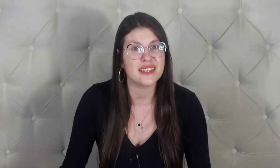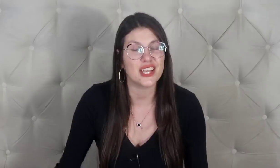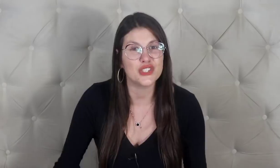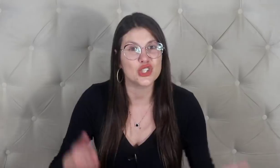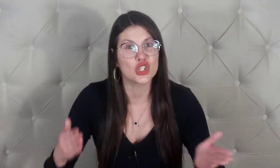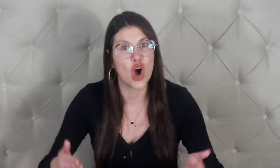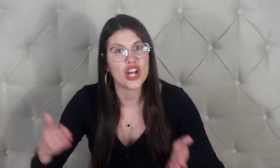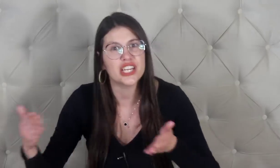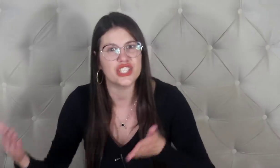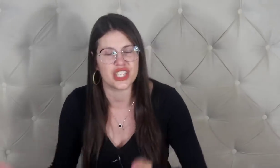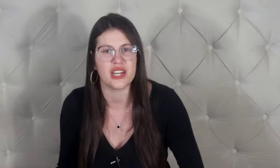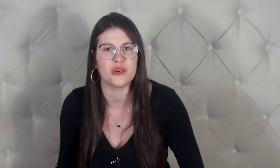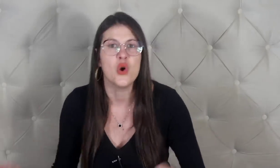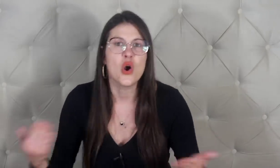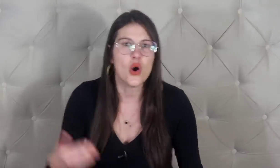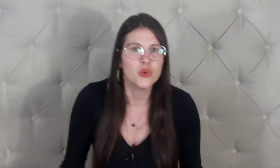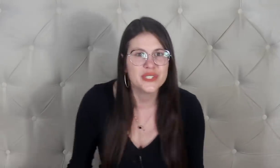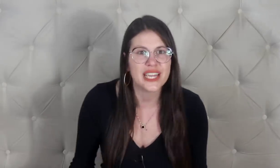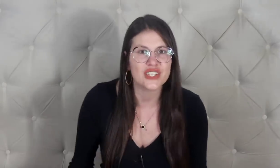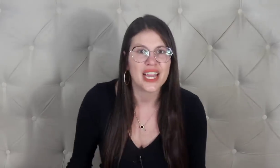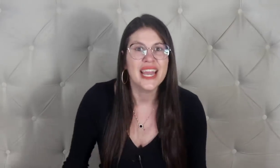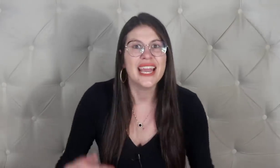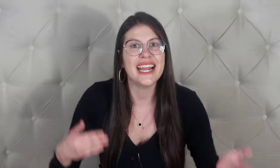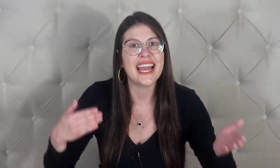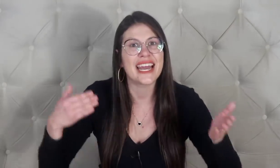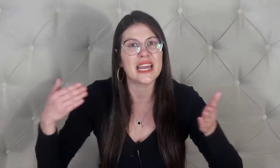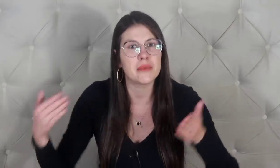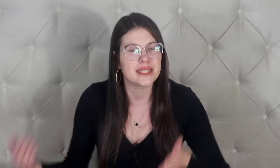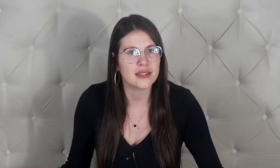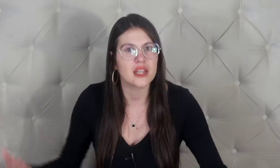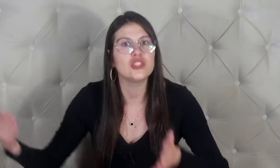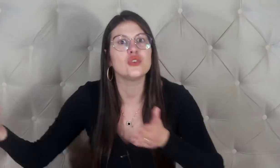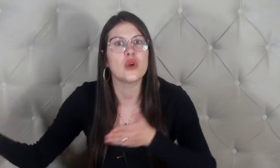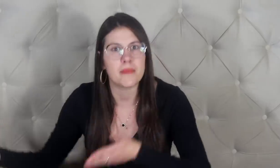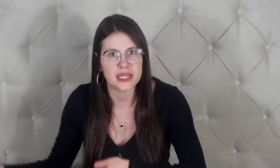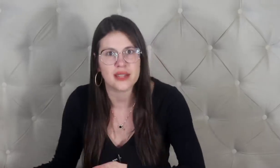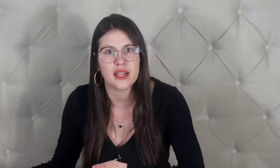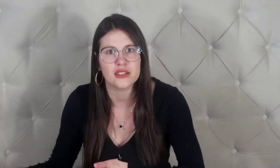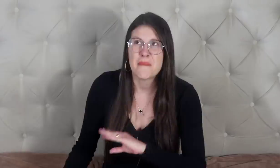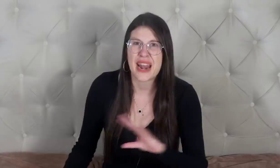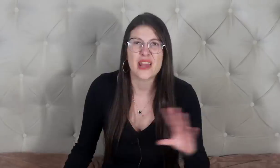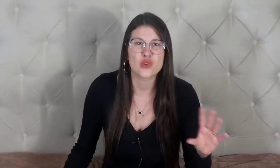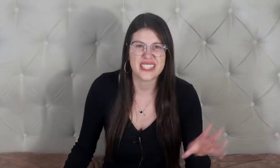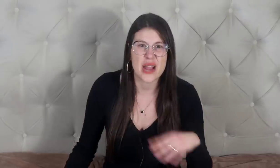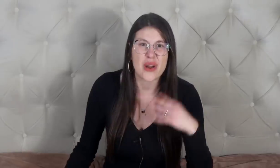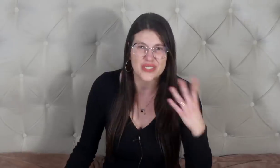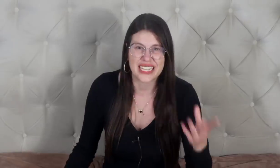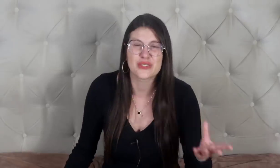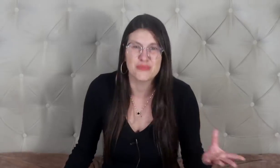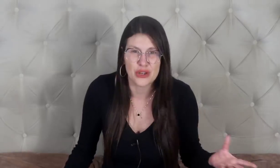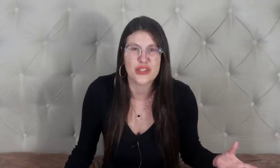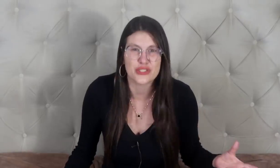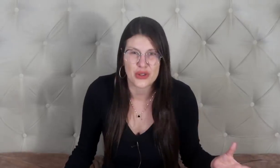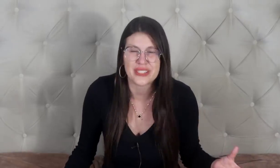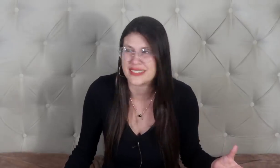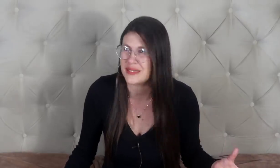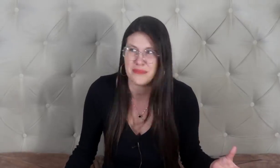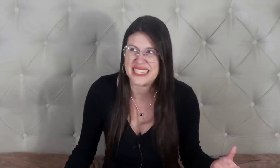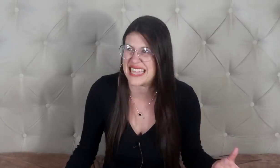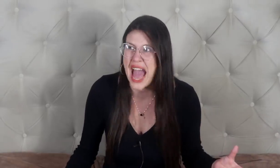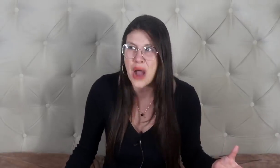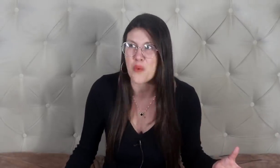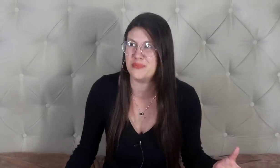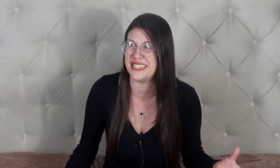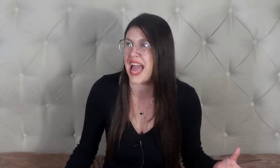era representante do Cristiano. Ou seja, ele era representante do representante para negociar 400 milhões de